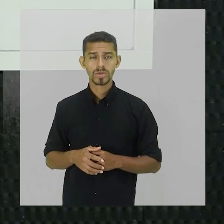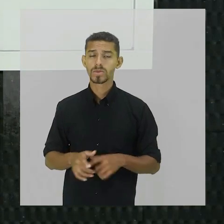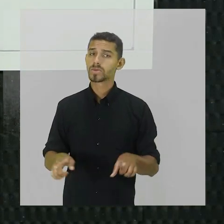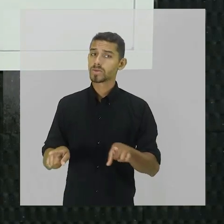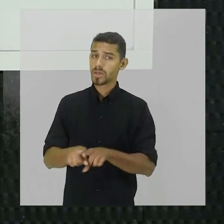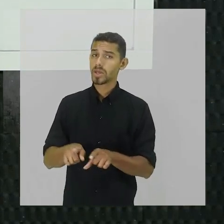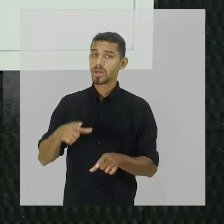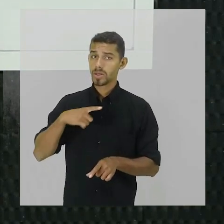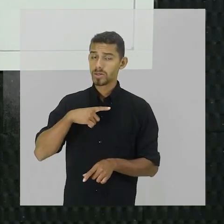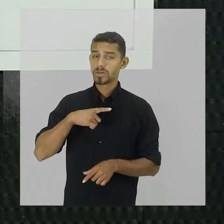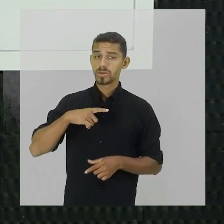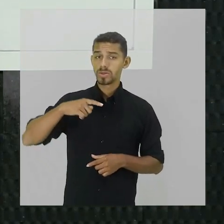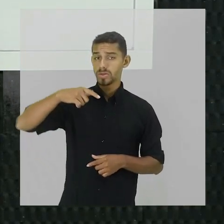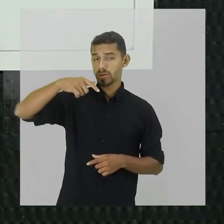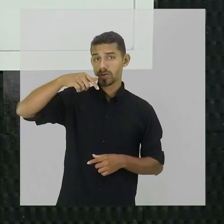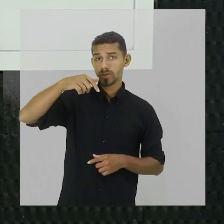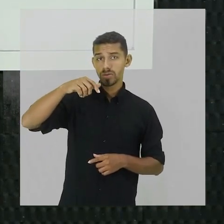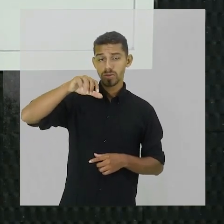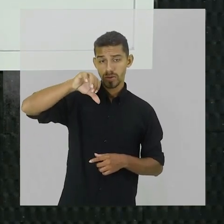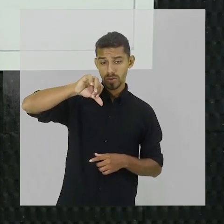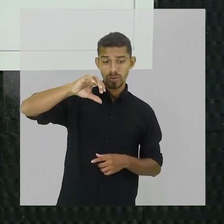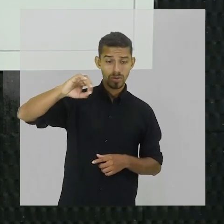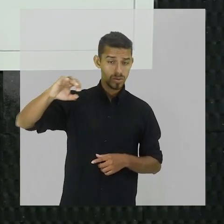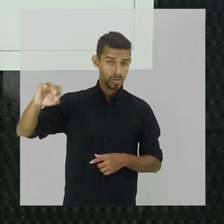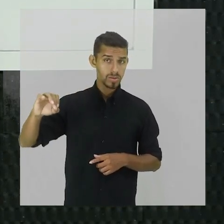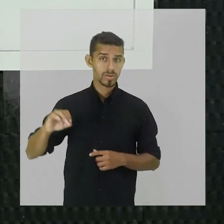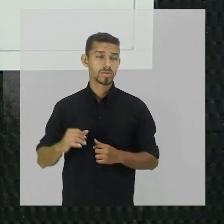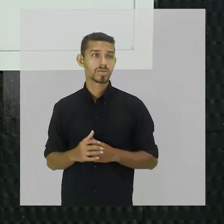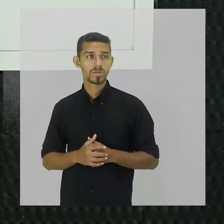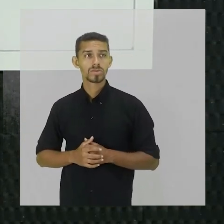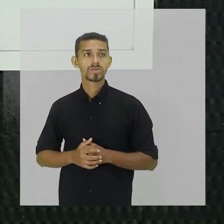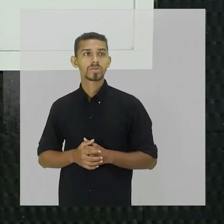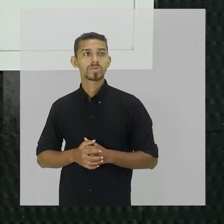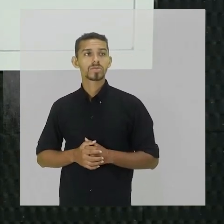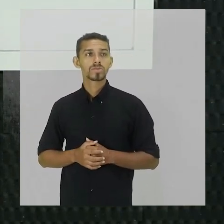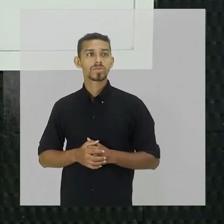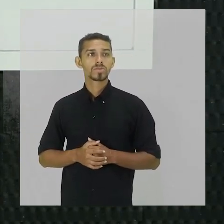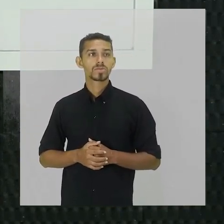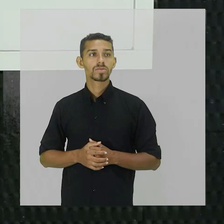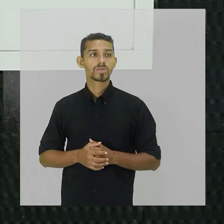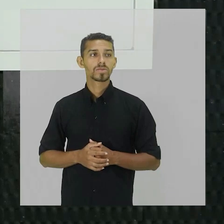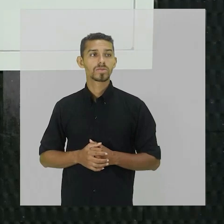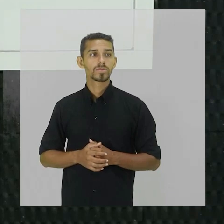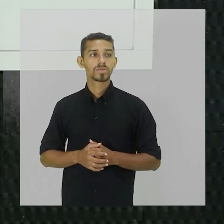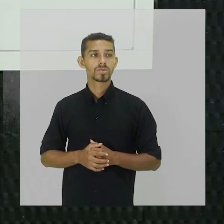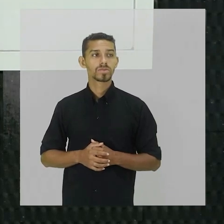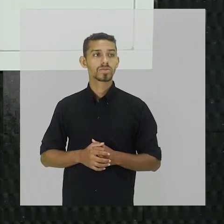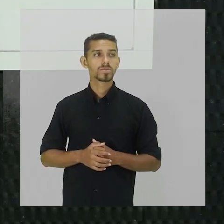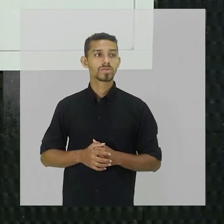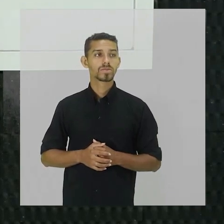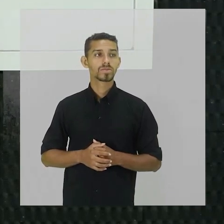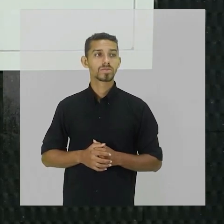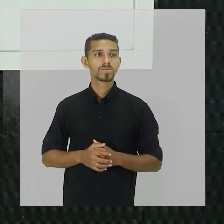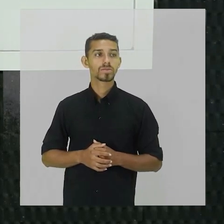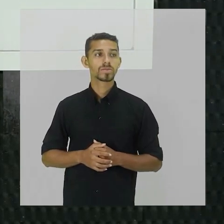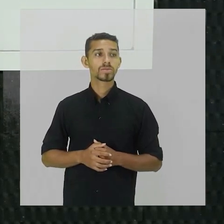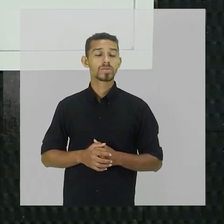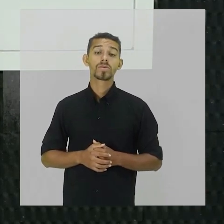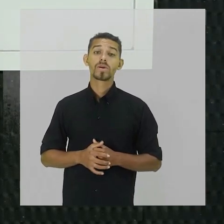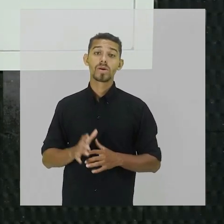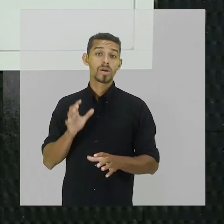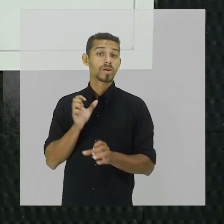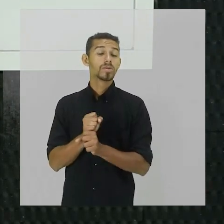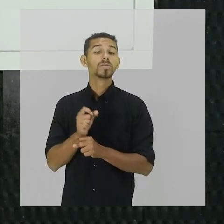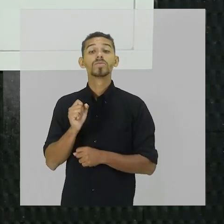900 peixes, o volume desse segundo reservatório, chamado de V2, esse aqui eu vou chamar de V1, é